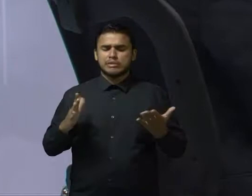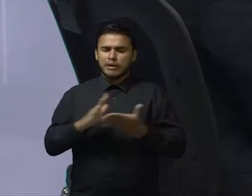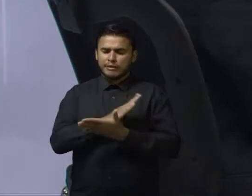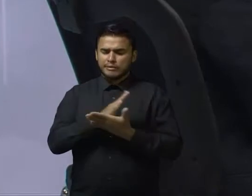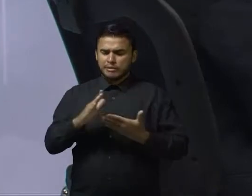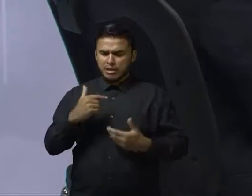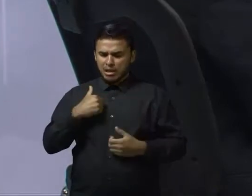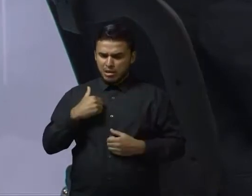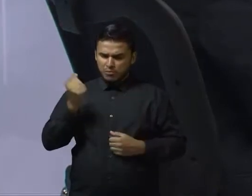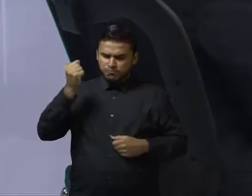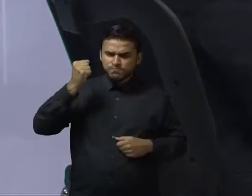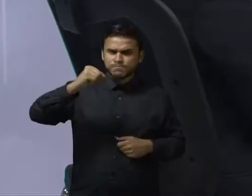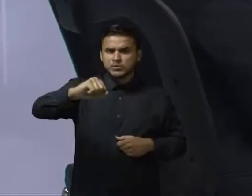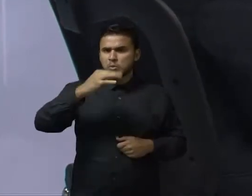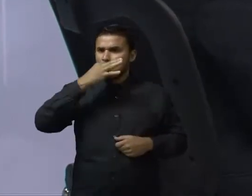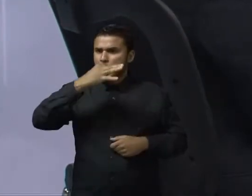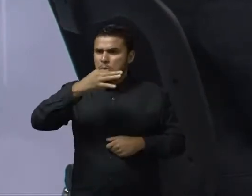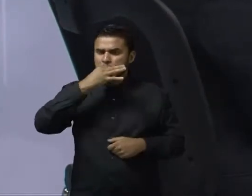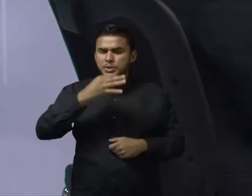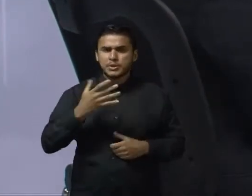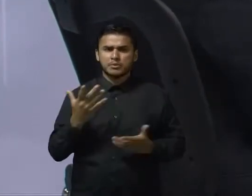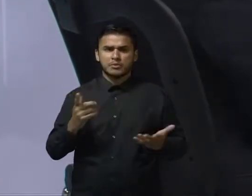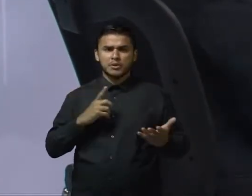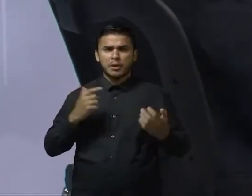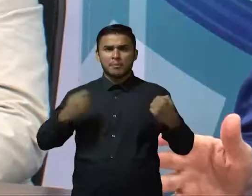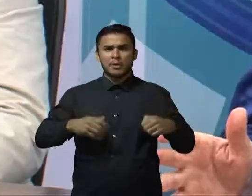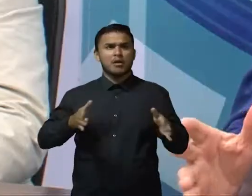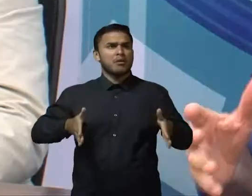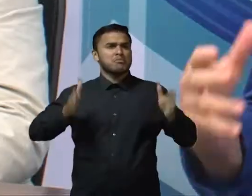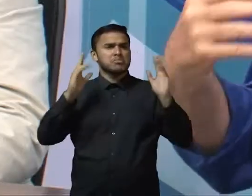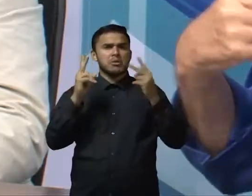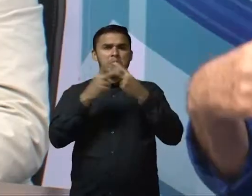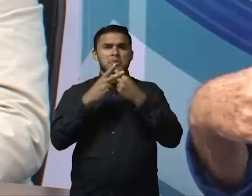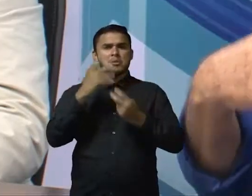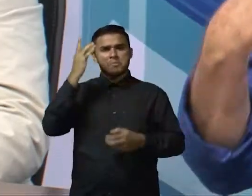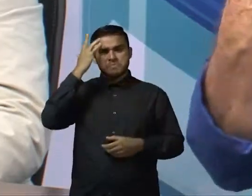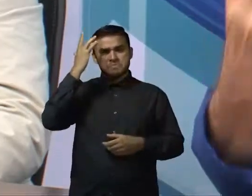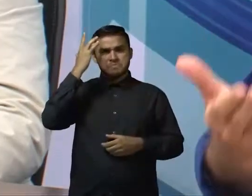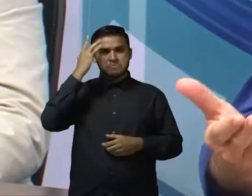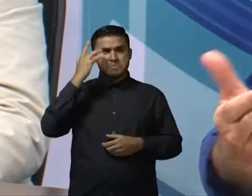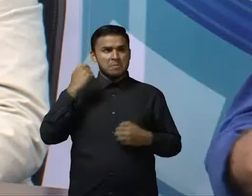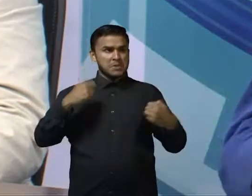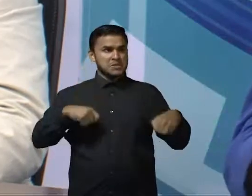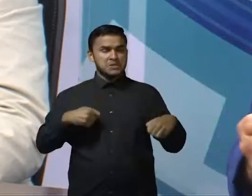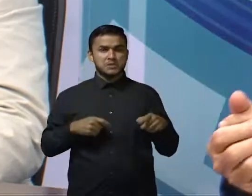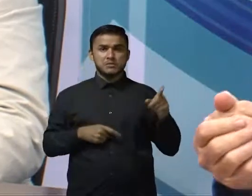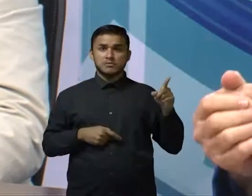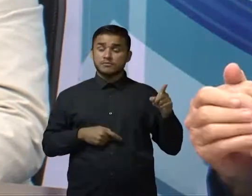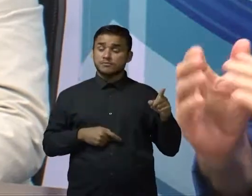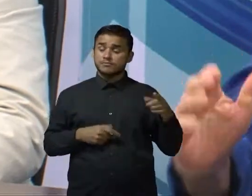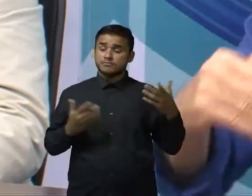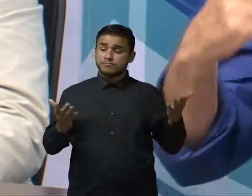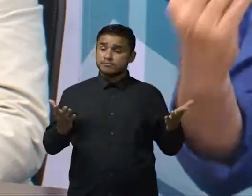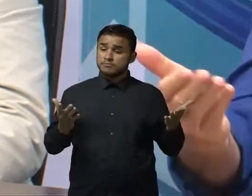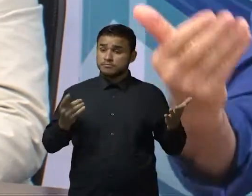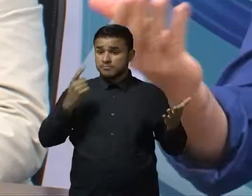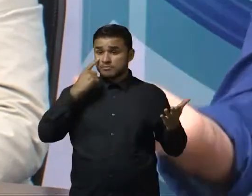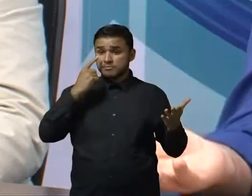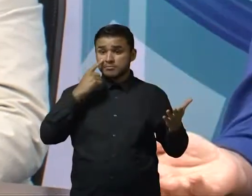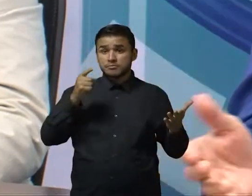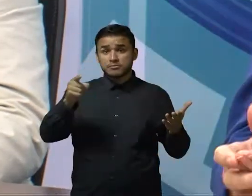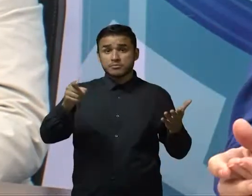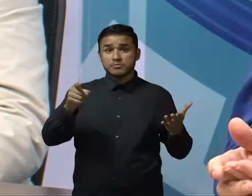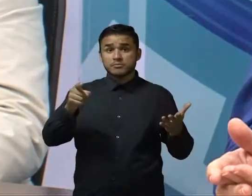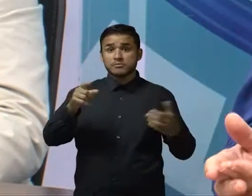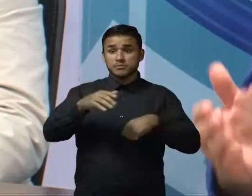César, você defende isso? Defende um hotel de 3 estrelas? Eu digo sempre: olha, você falando de hotel de 3 estrelas, porque você nunca